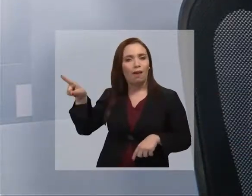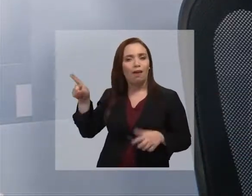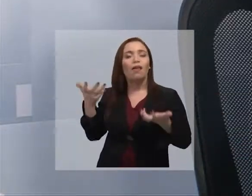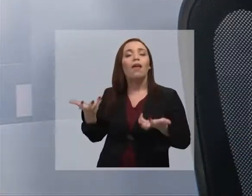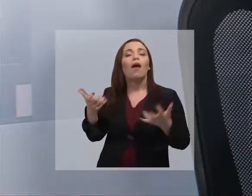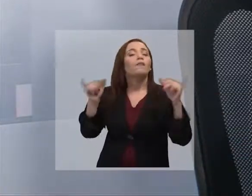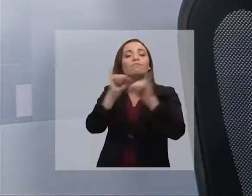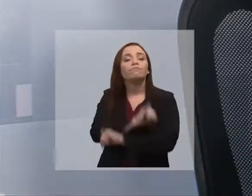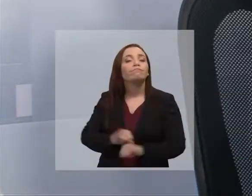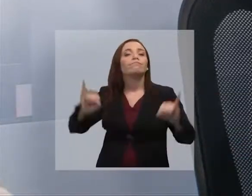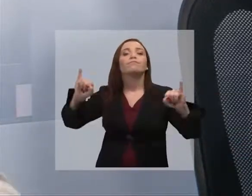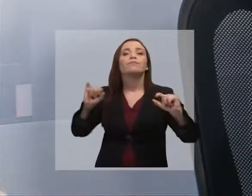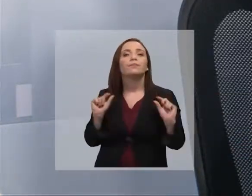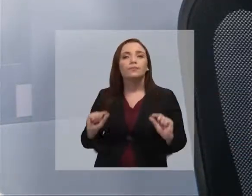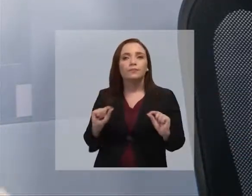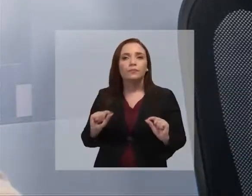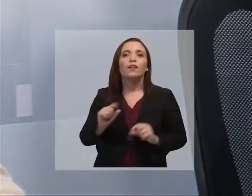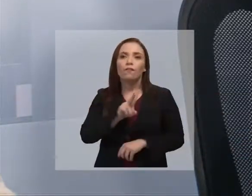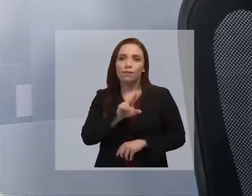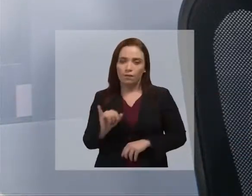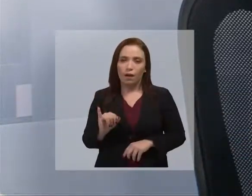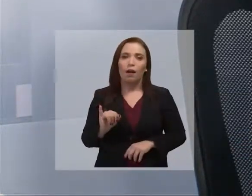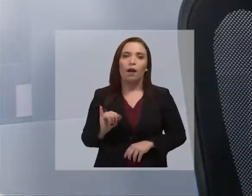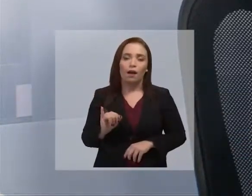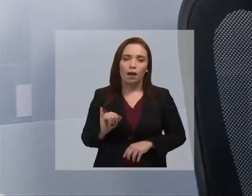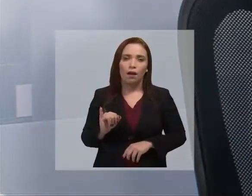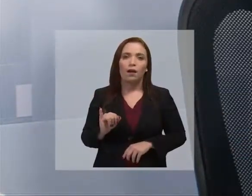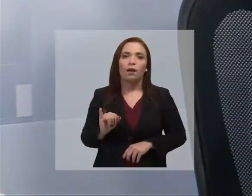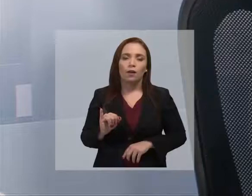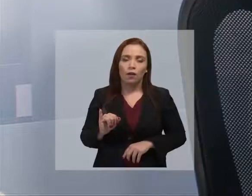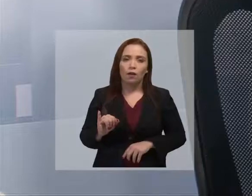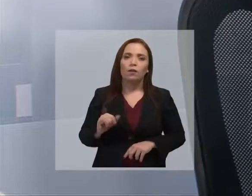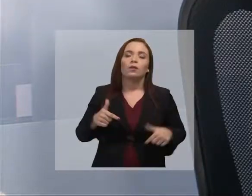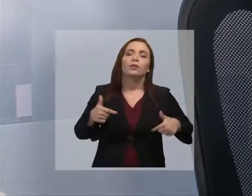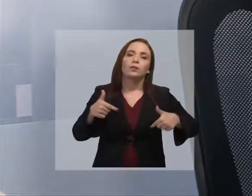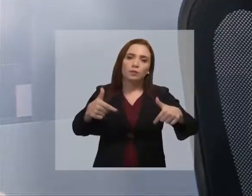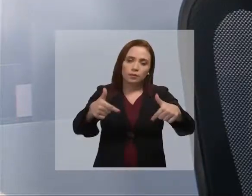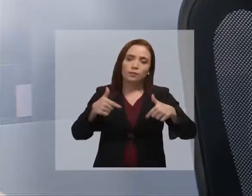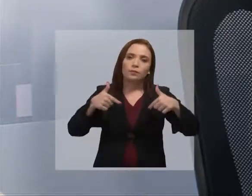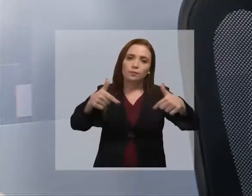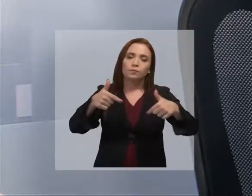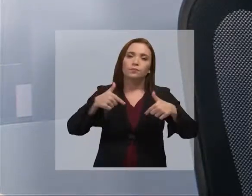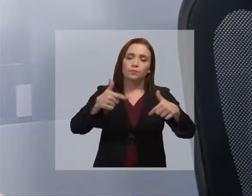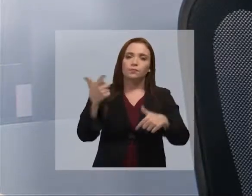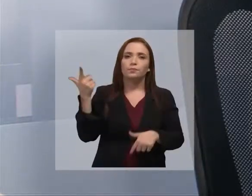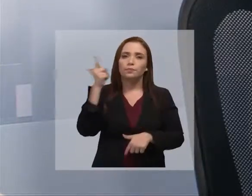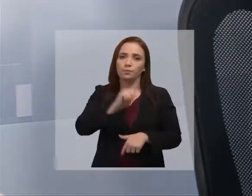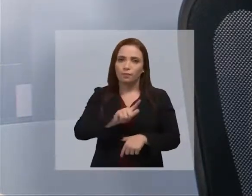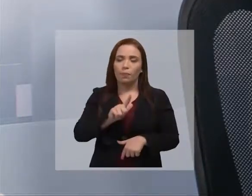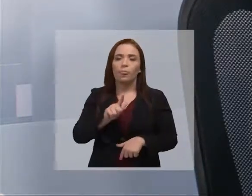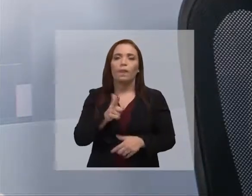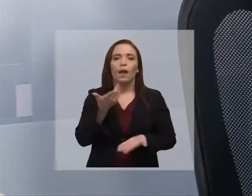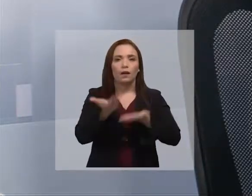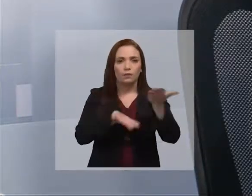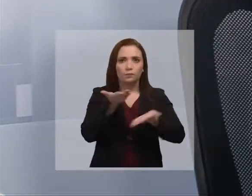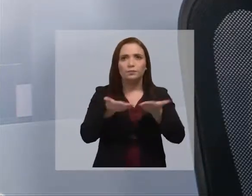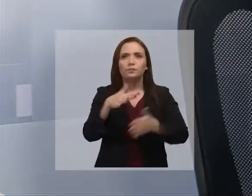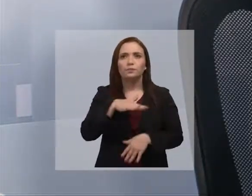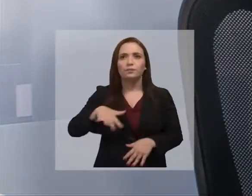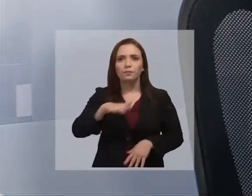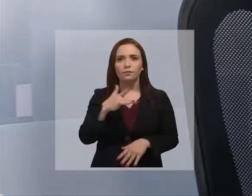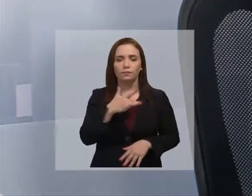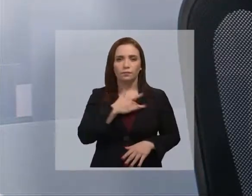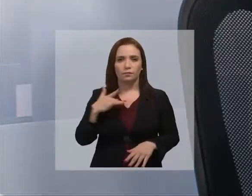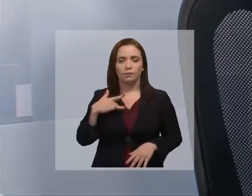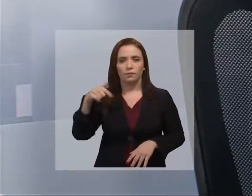público é que tudo caminhará para que se torne mais eficiente o atendimento na área